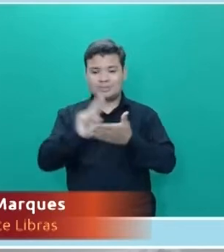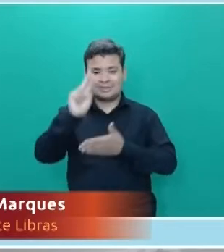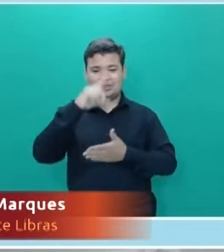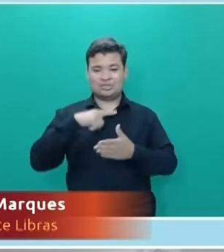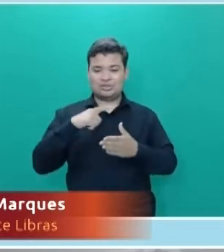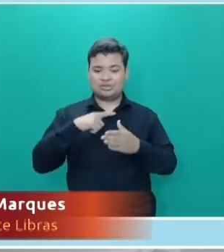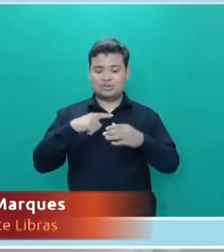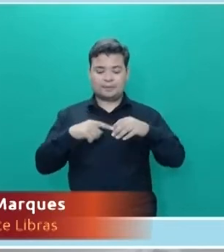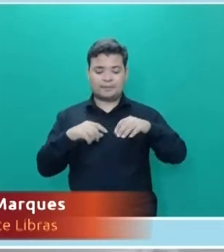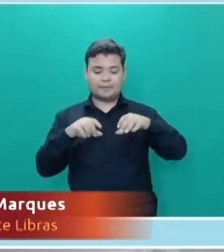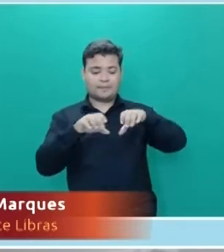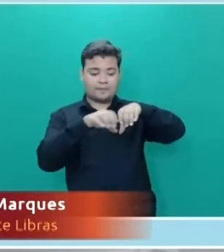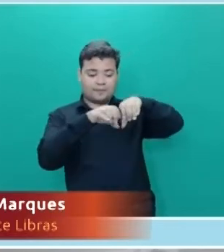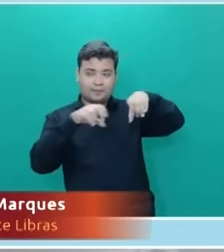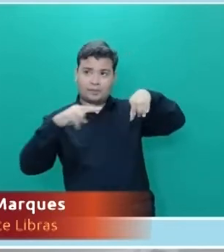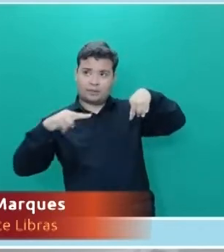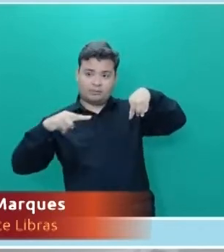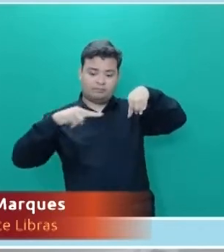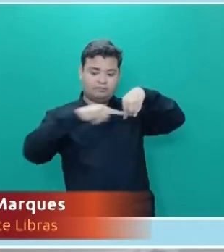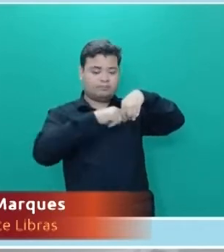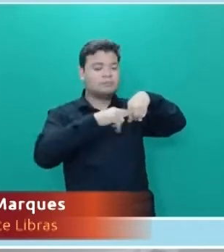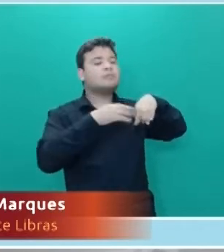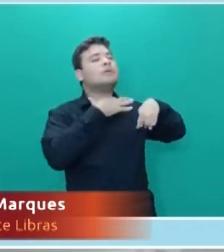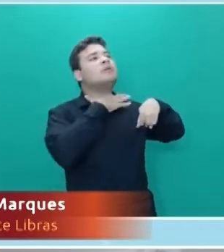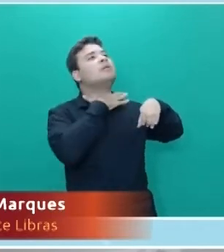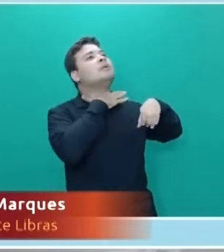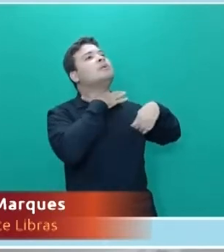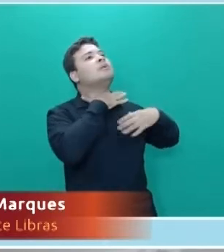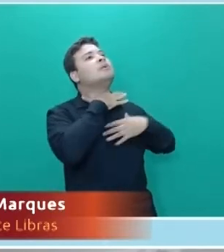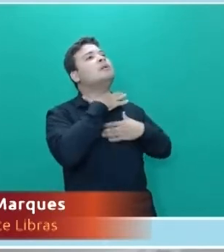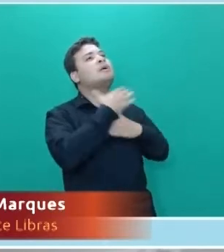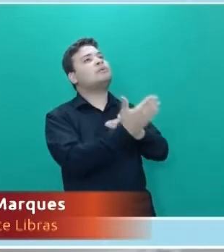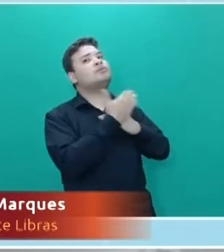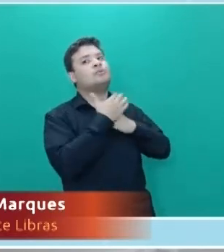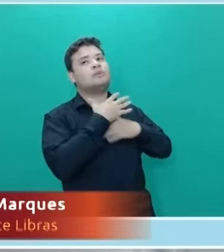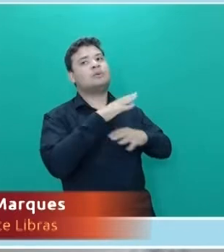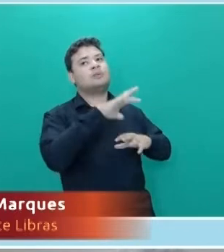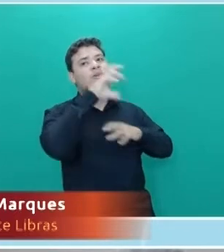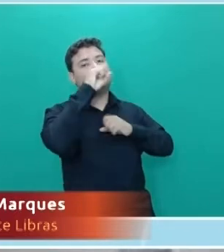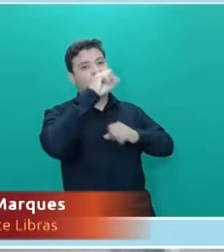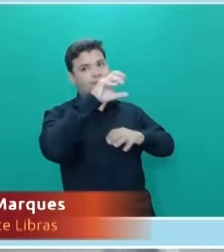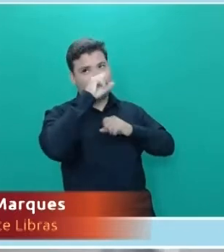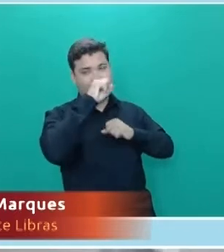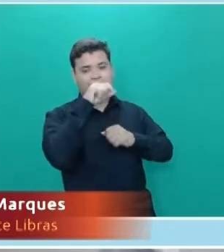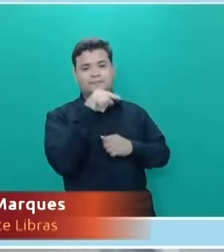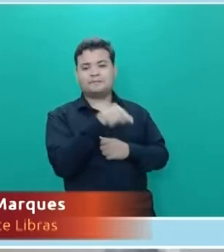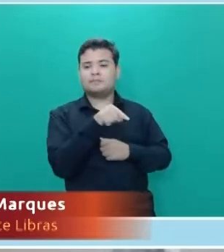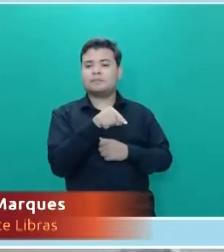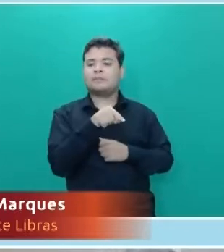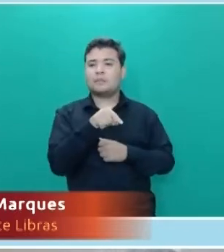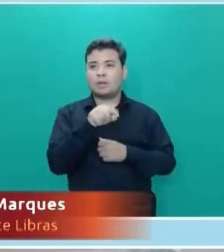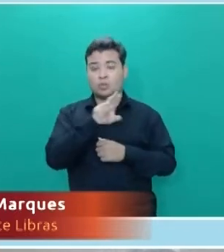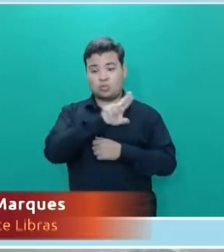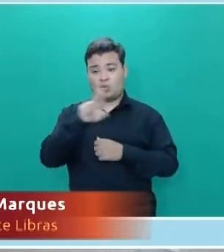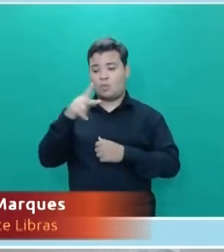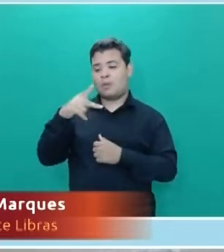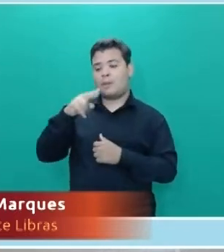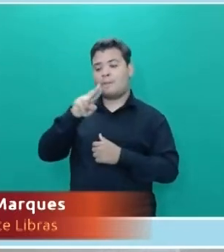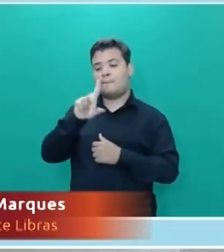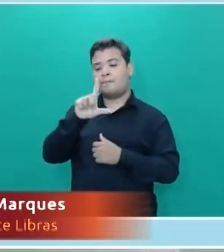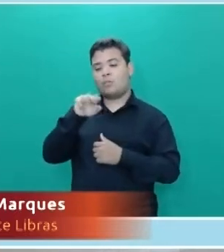gente não tinha respiradores na época, eram aquelas cenas assim muito ruins, alas e alas